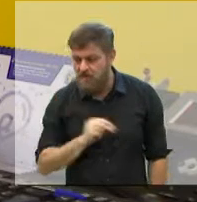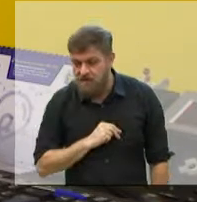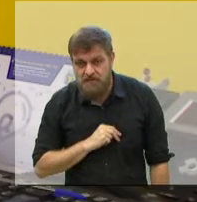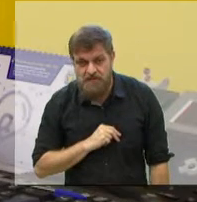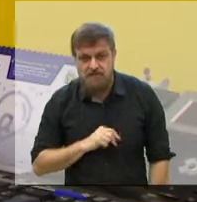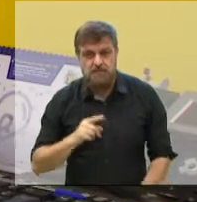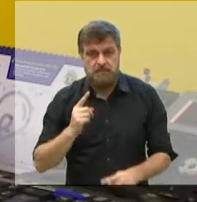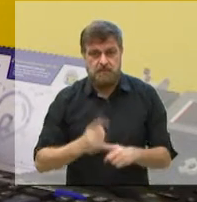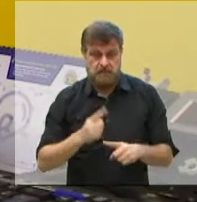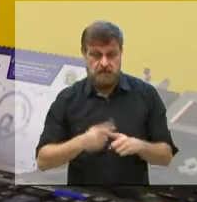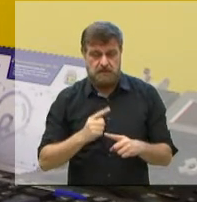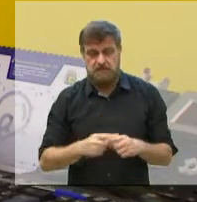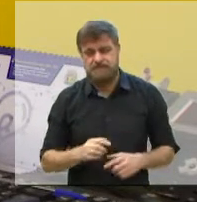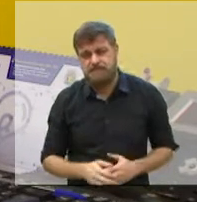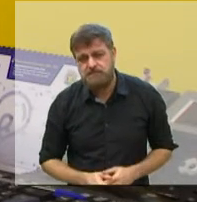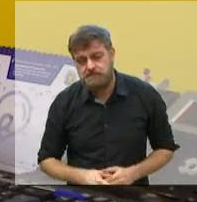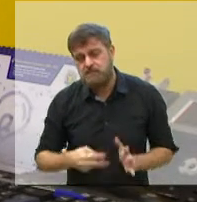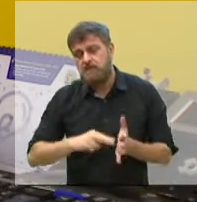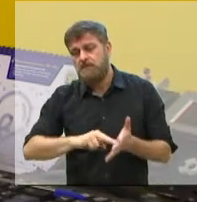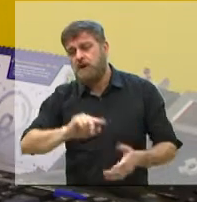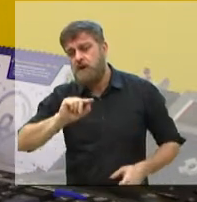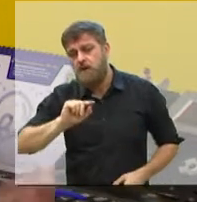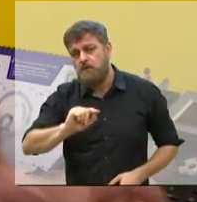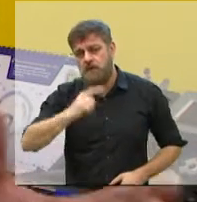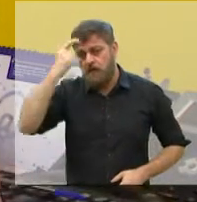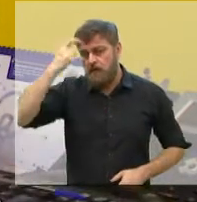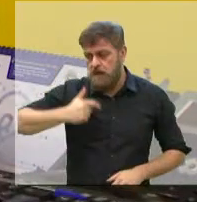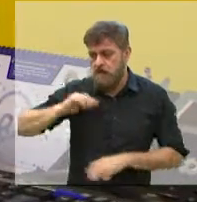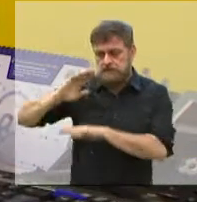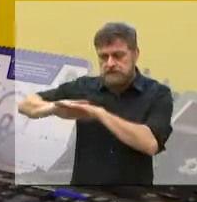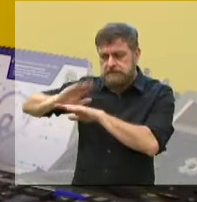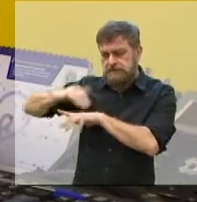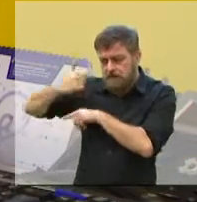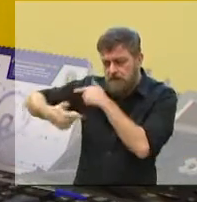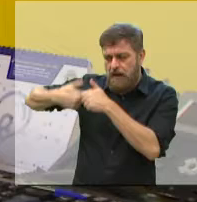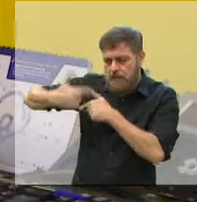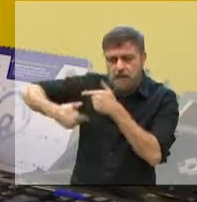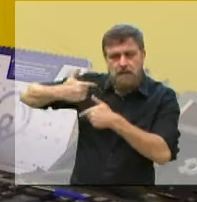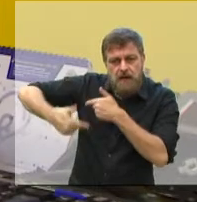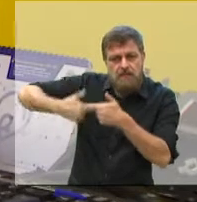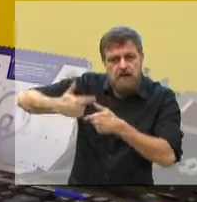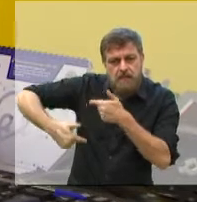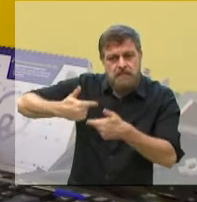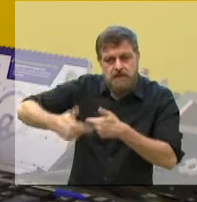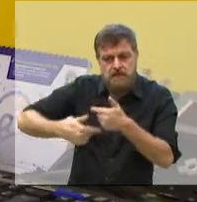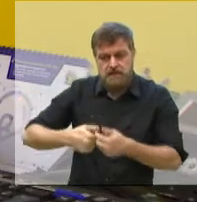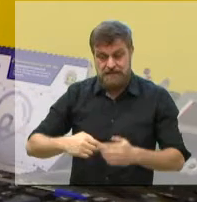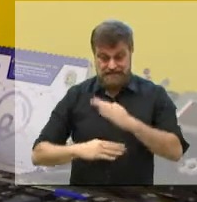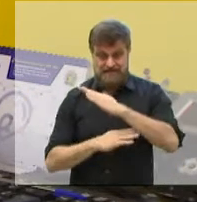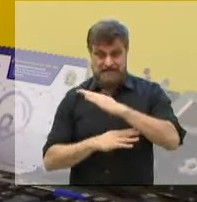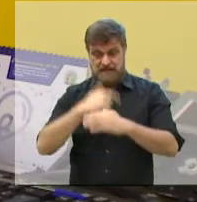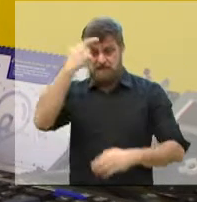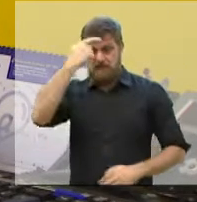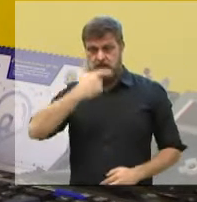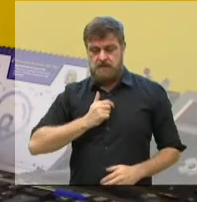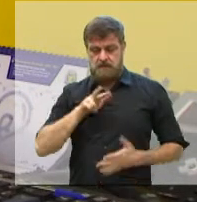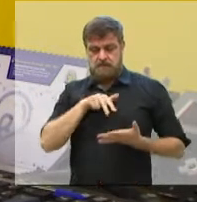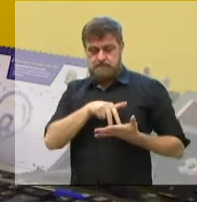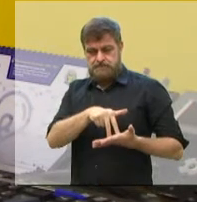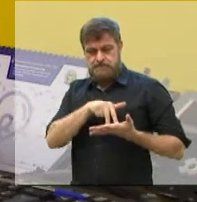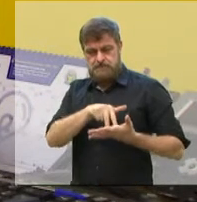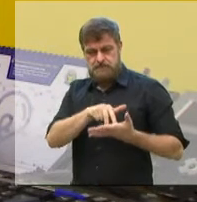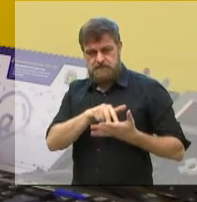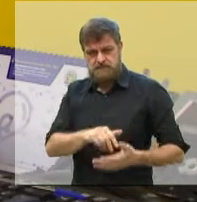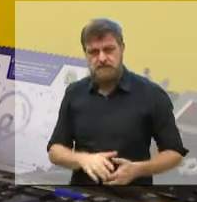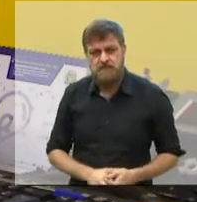grande, porque significa que é o trabalho que eu estou desenvolvendo, que eu estou fazendo aqui no Poder Legislativo,